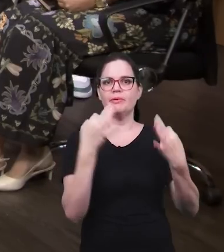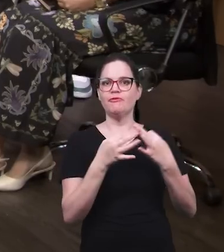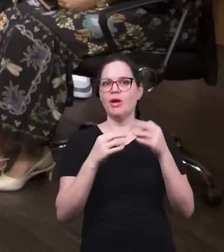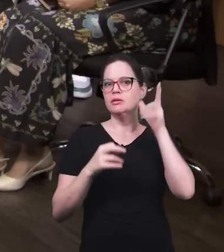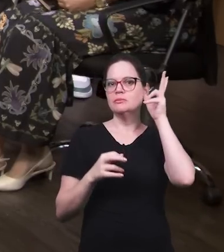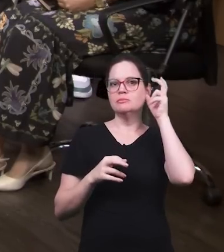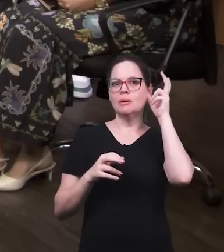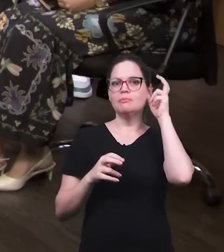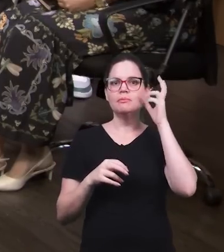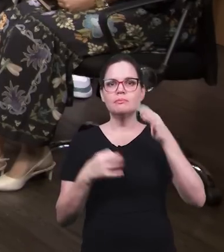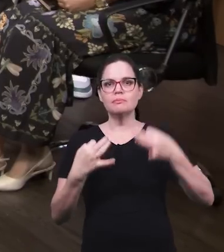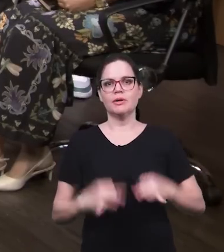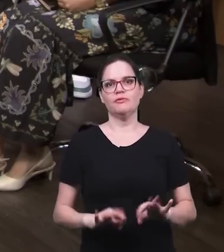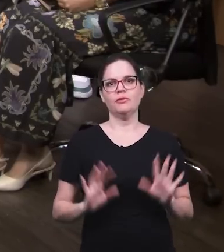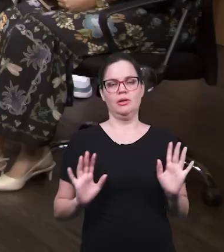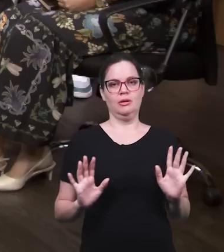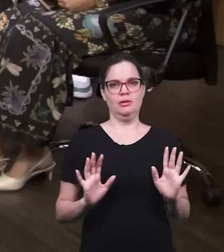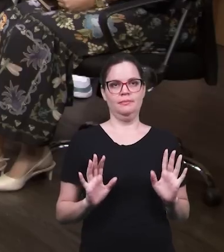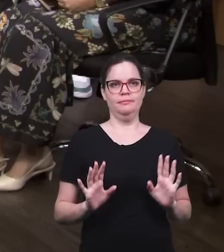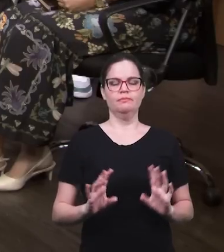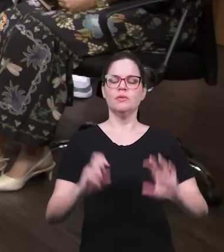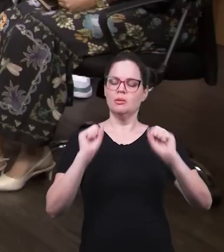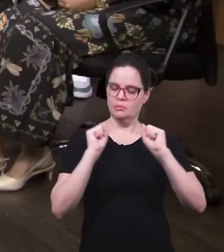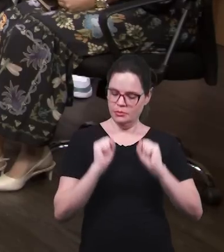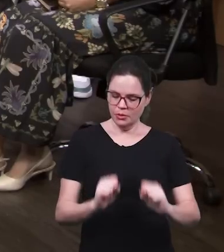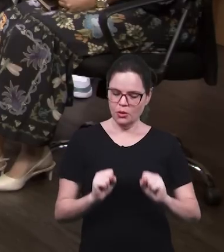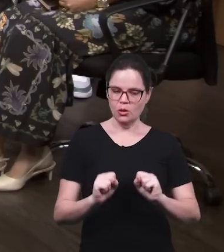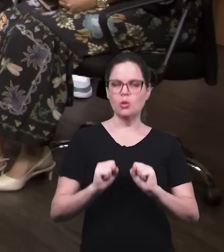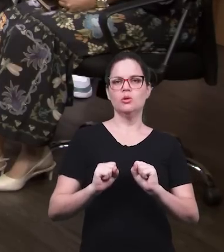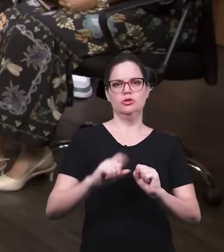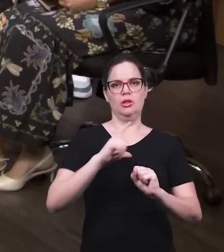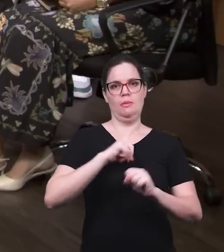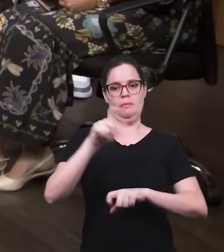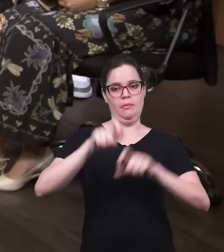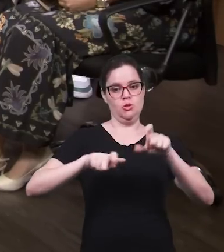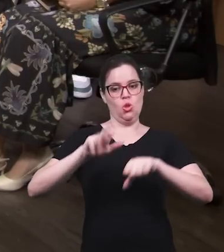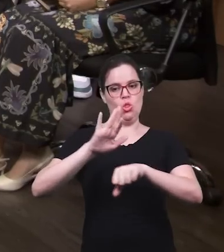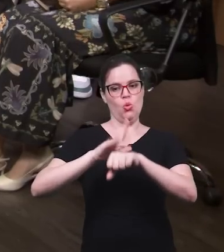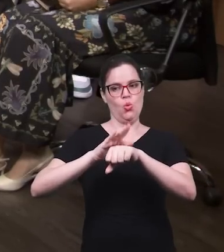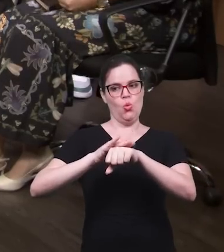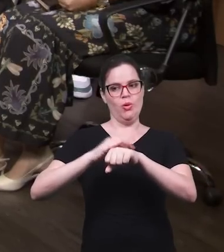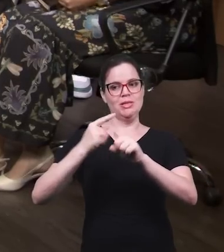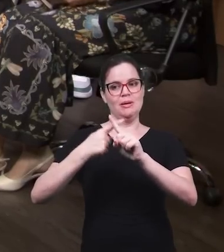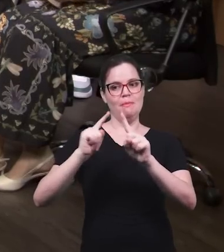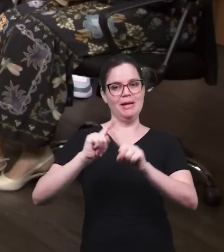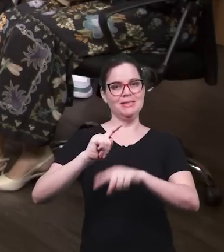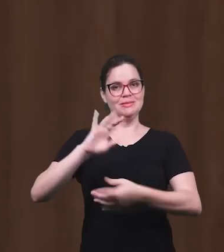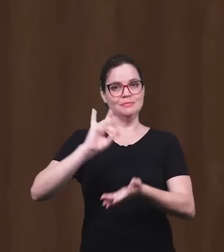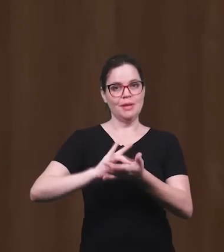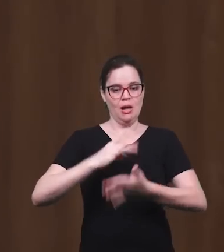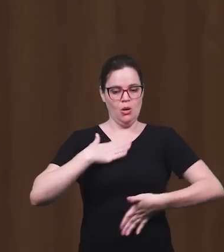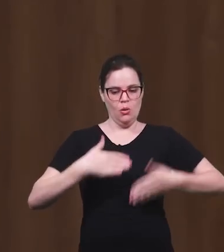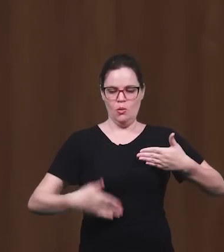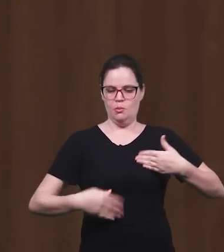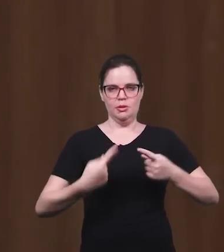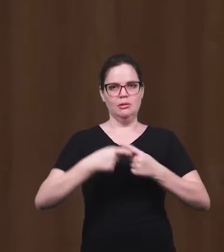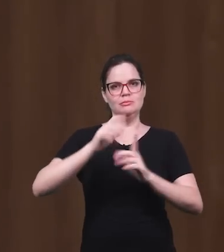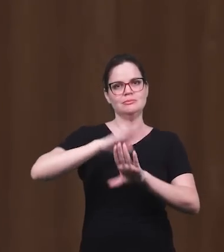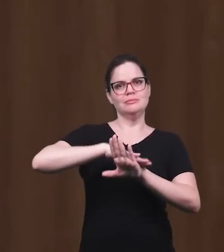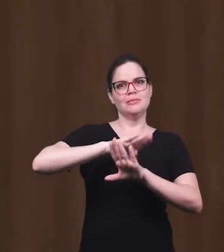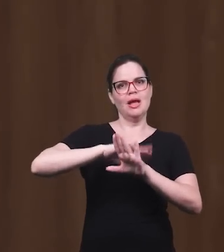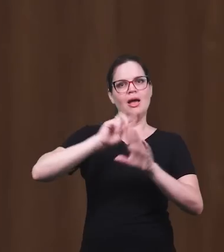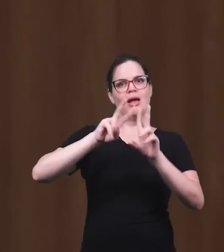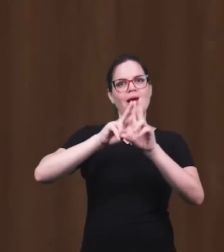distintamente. Então, sim, a pergunta é que pode haver casos em que uma doença